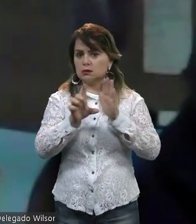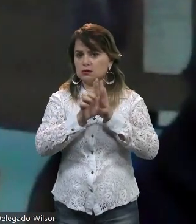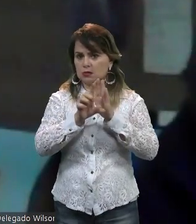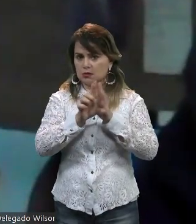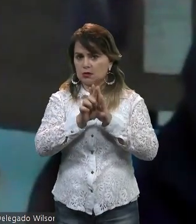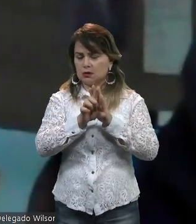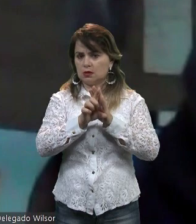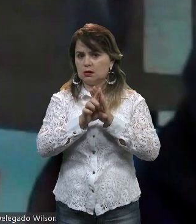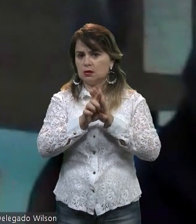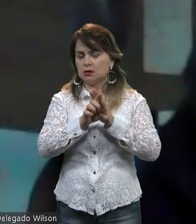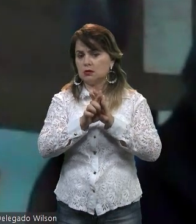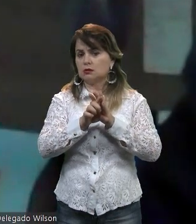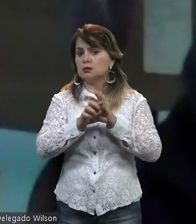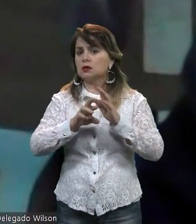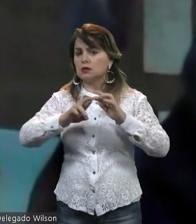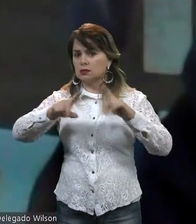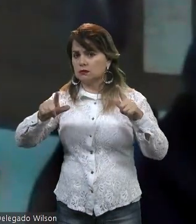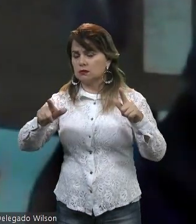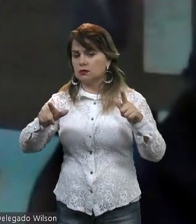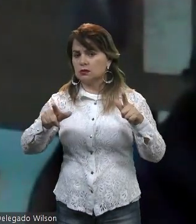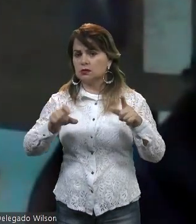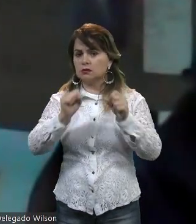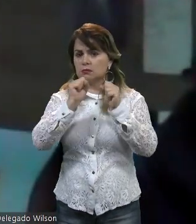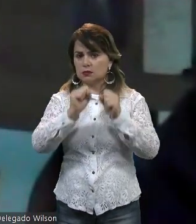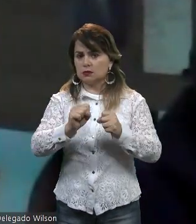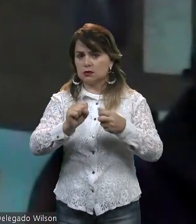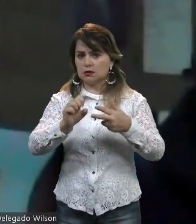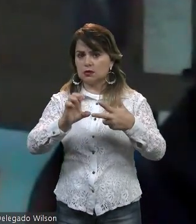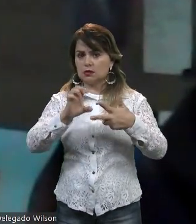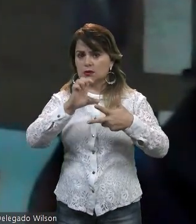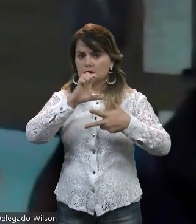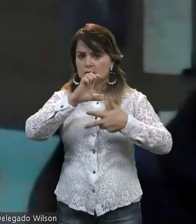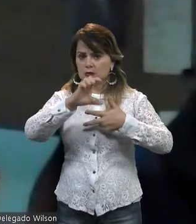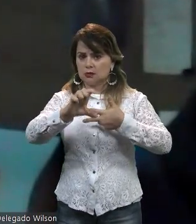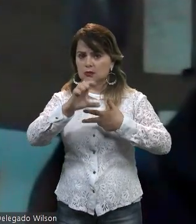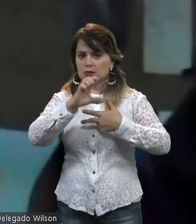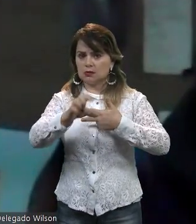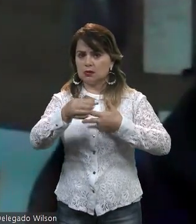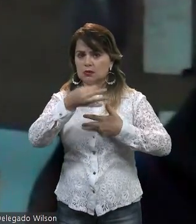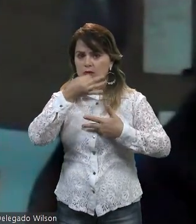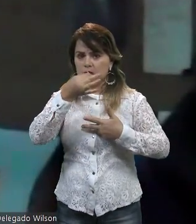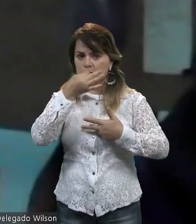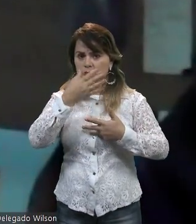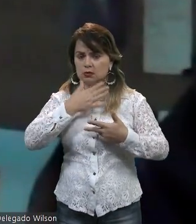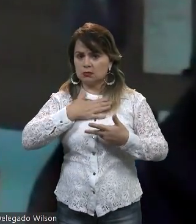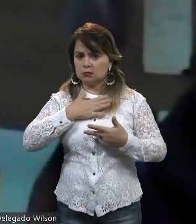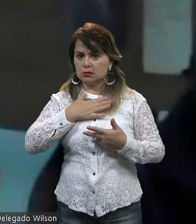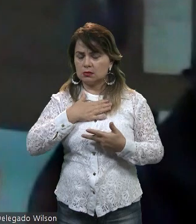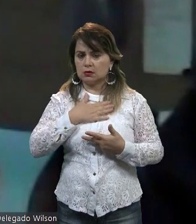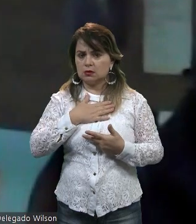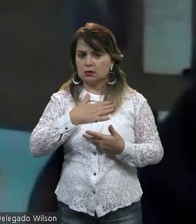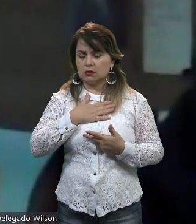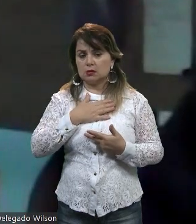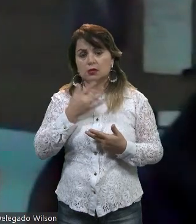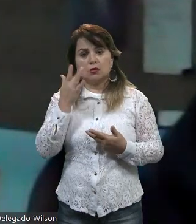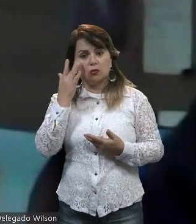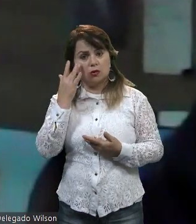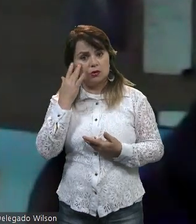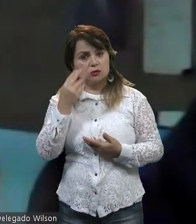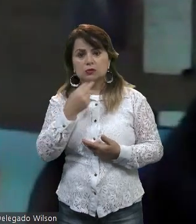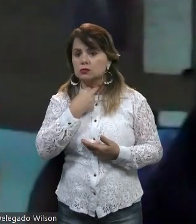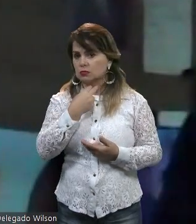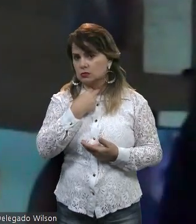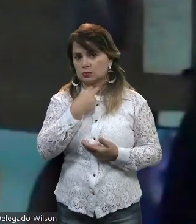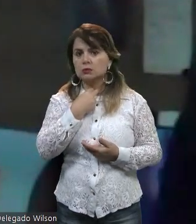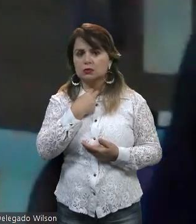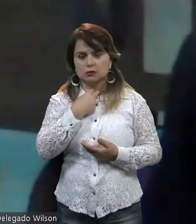Executivo. Minha opinião, meu entendimento. Não deveria ter feito isso, presidente.